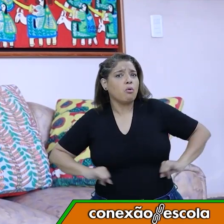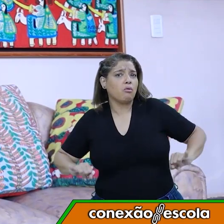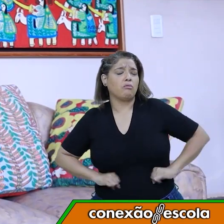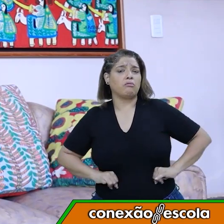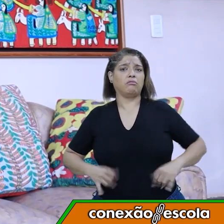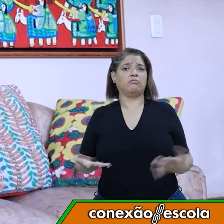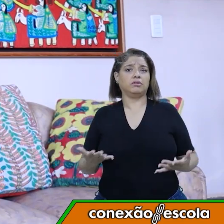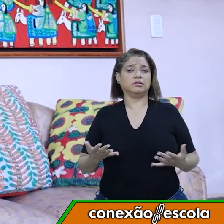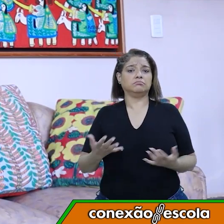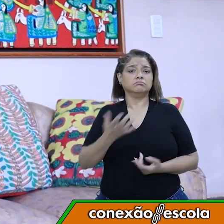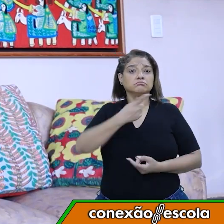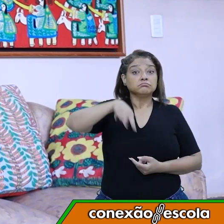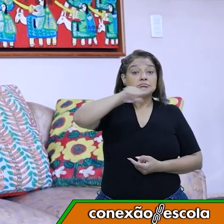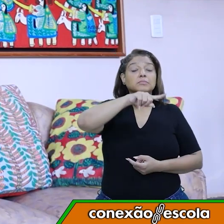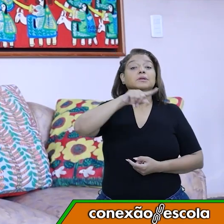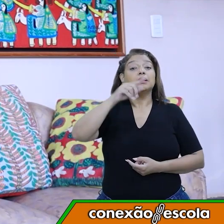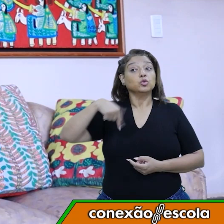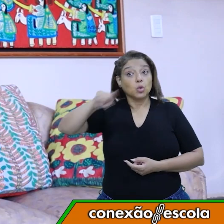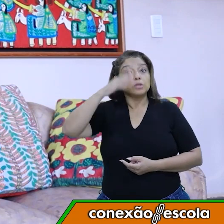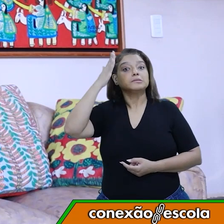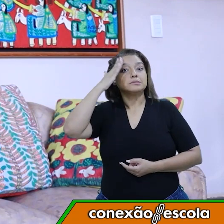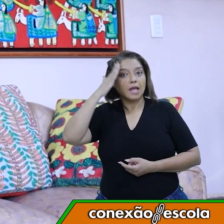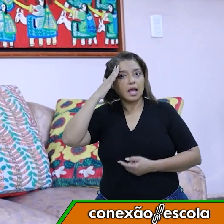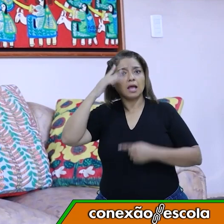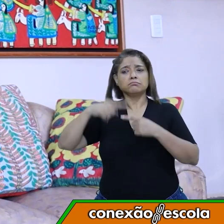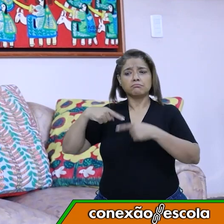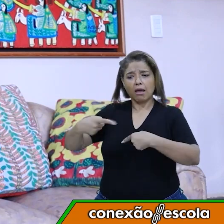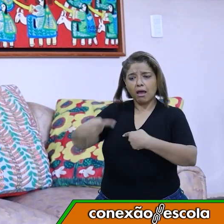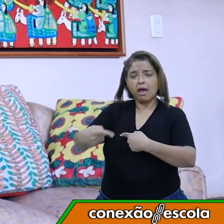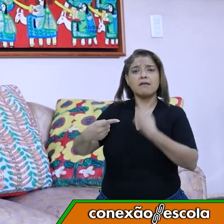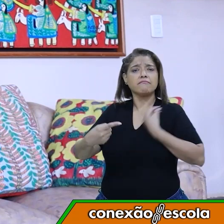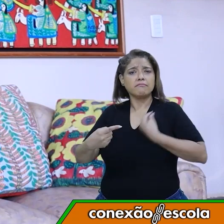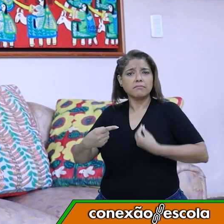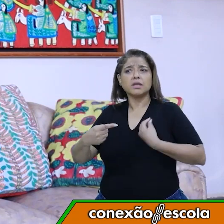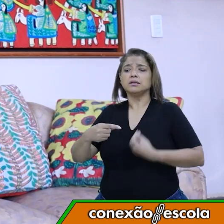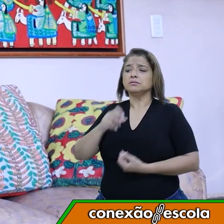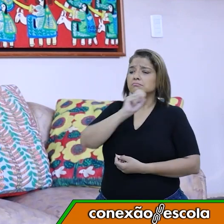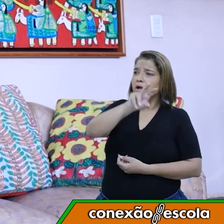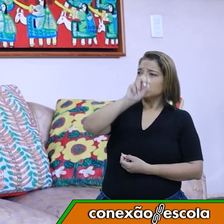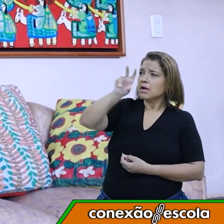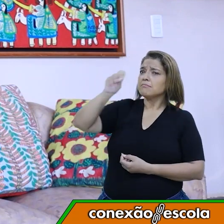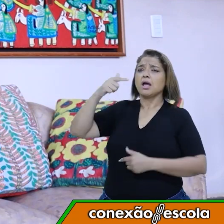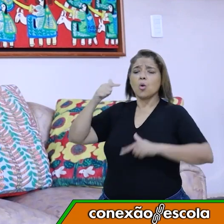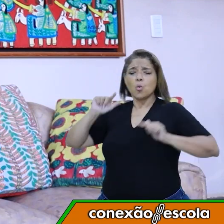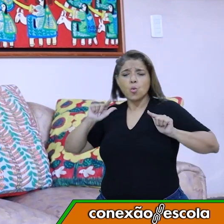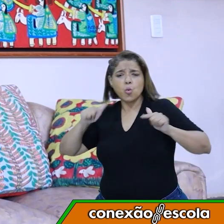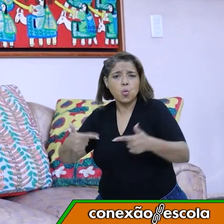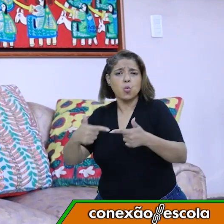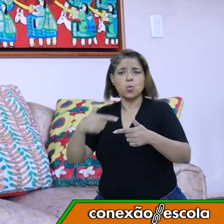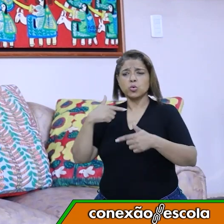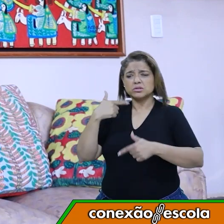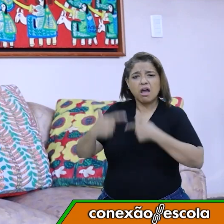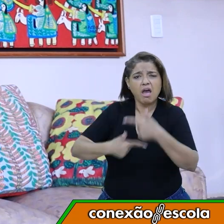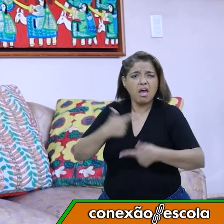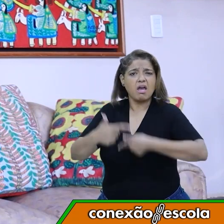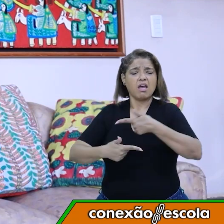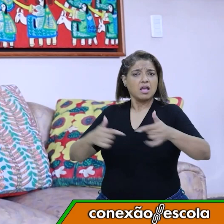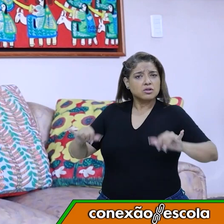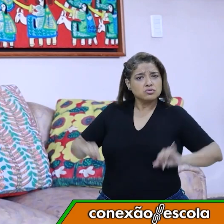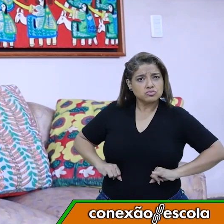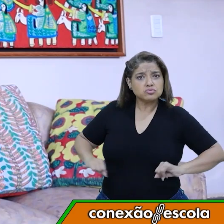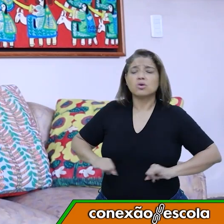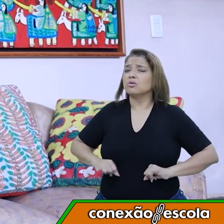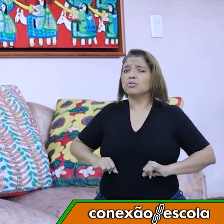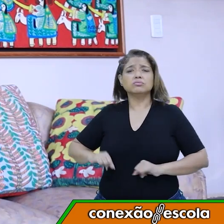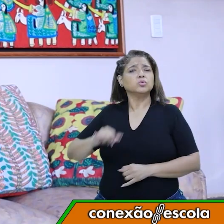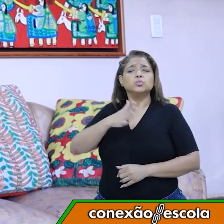as consequências, onde vem o sofrimento. Então, o trabalho nosso é mais nesse sentido, tanto para todas as